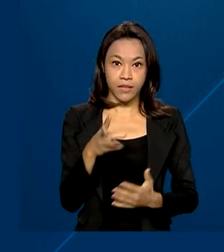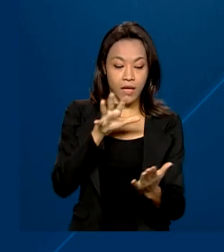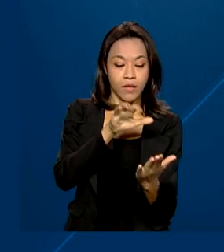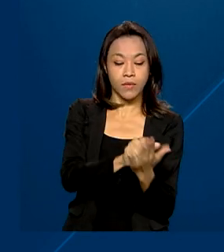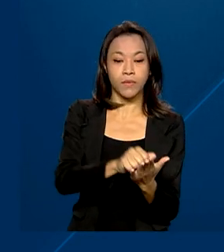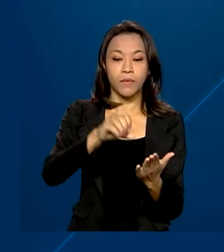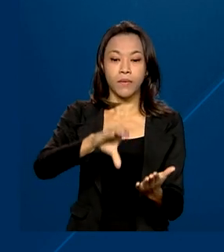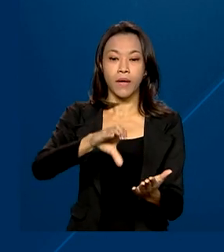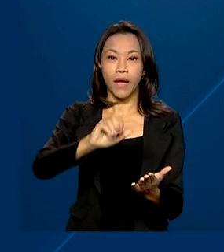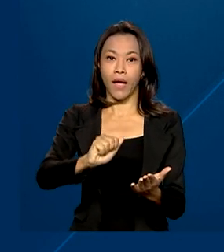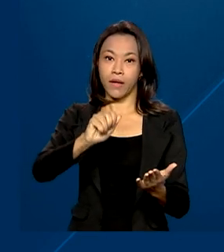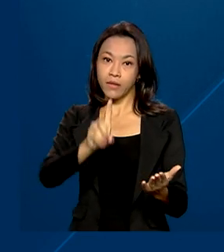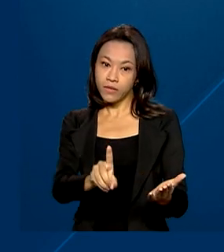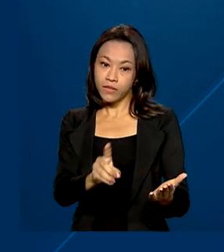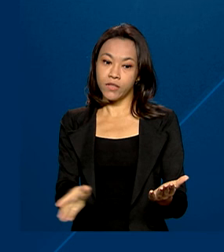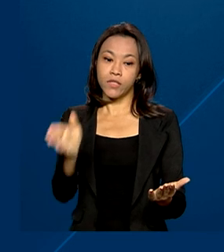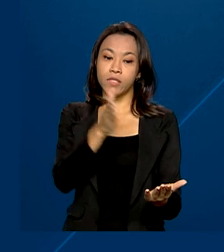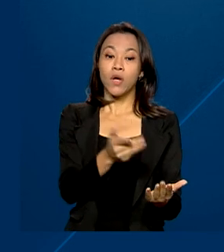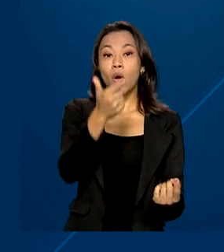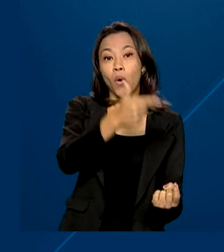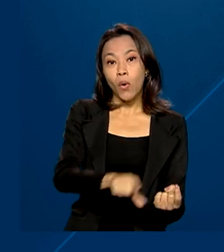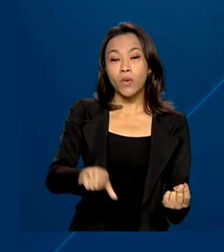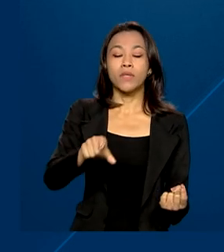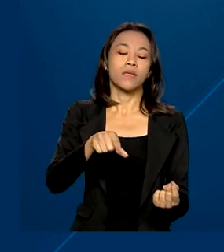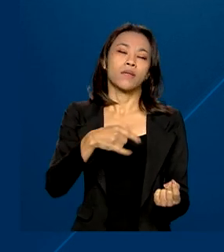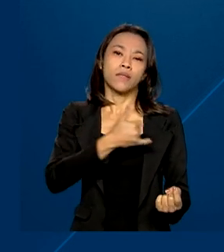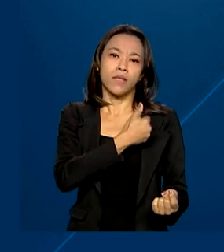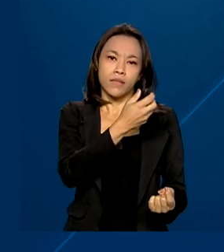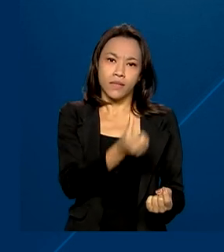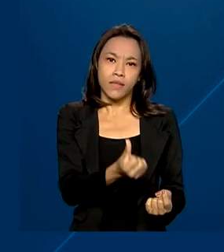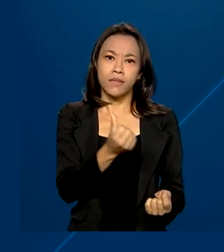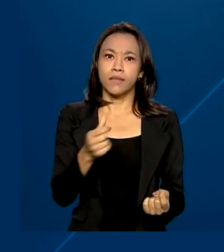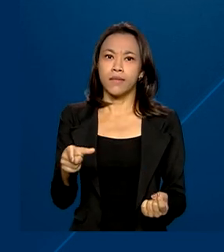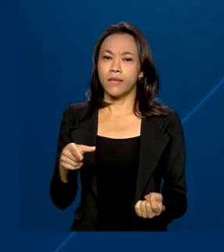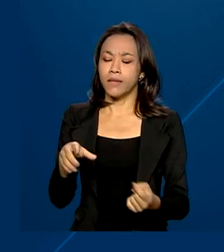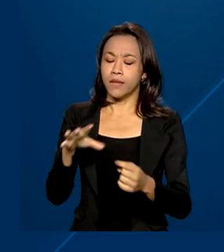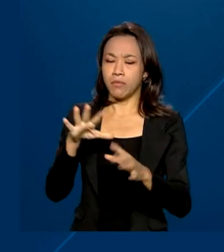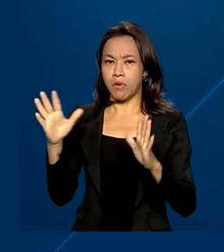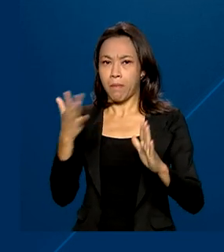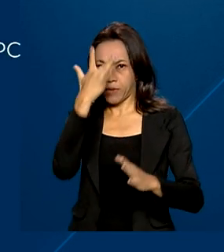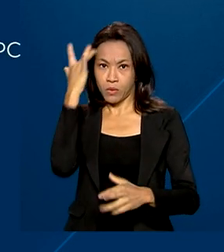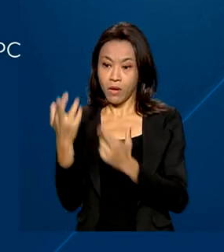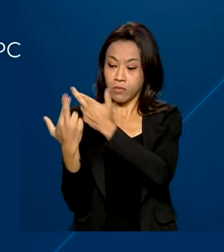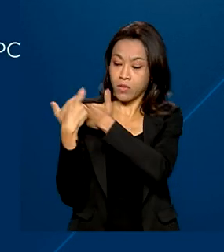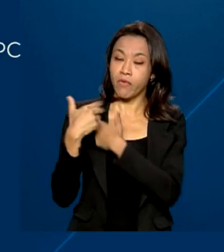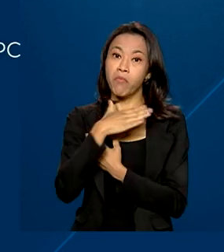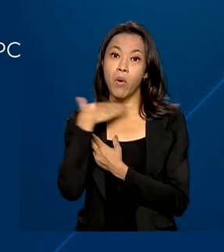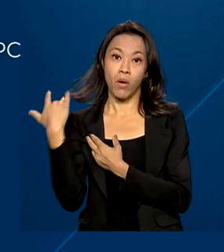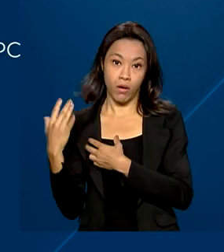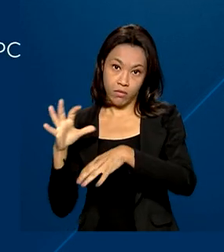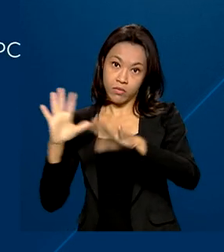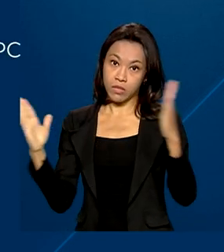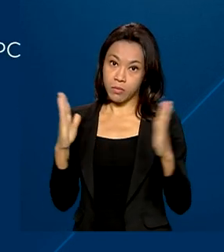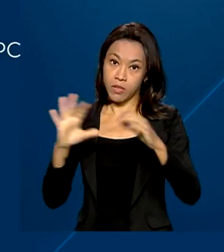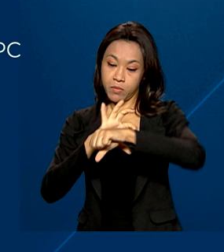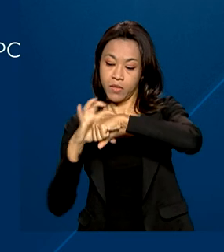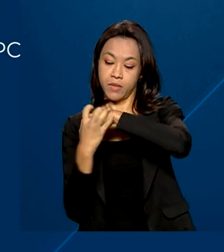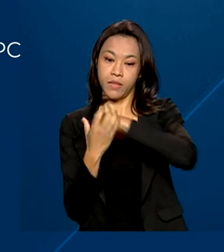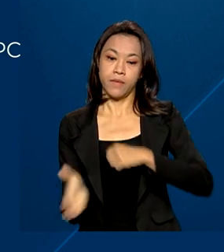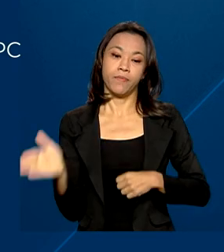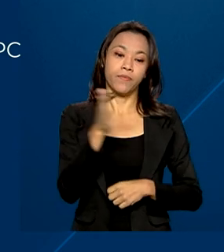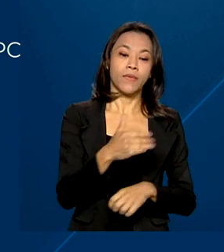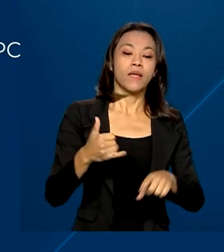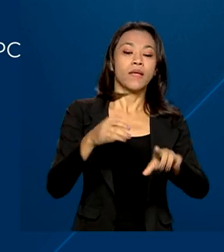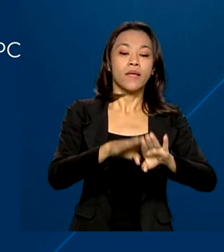crianças até 6 anos que perderam algum responsável durante a pandemia de covid-19 crianças de até 6 anos